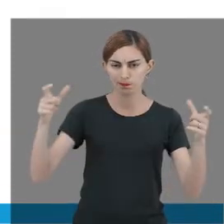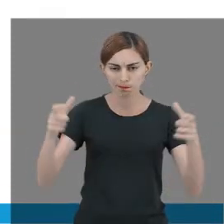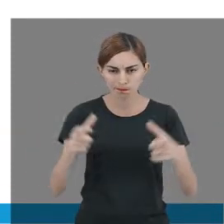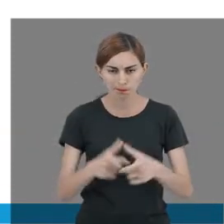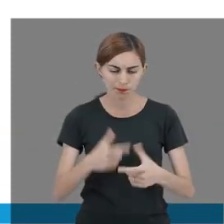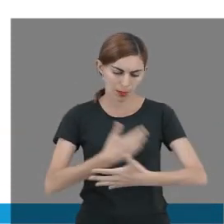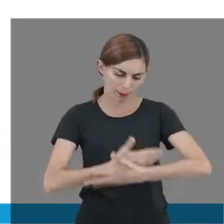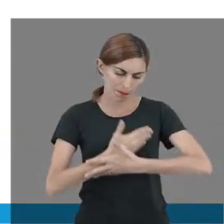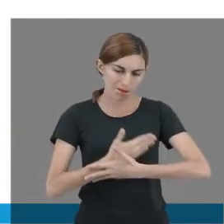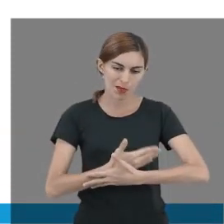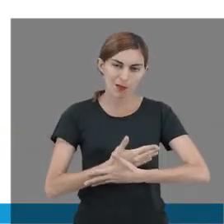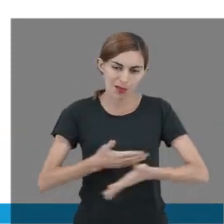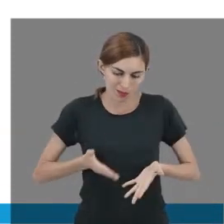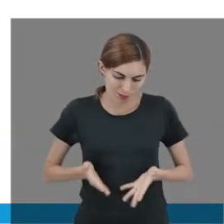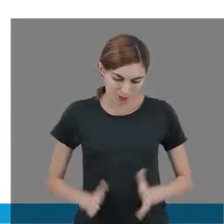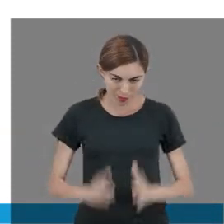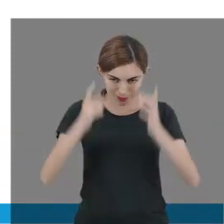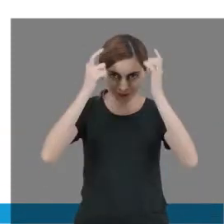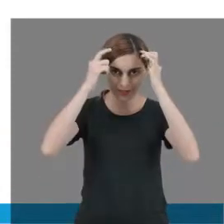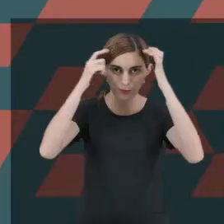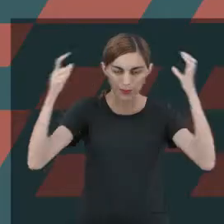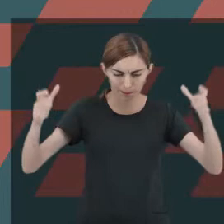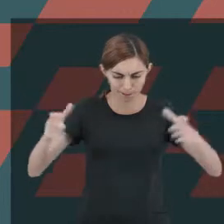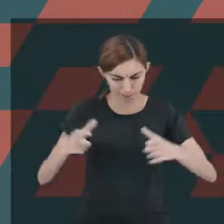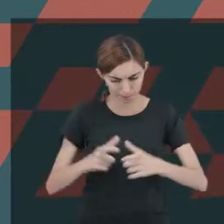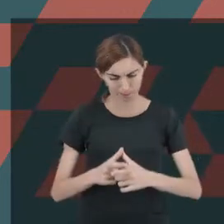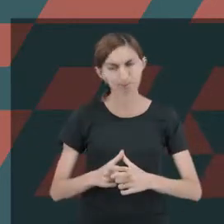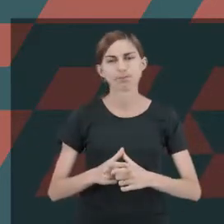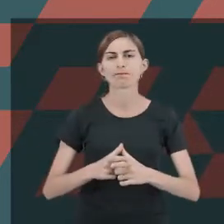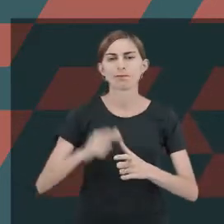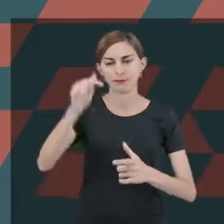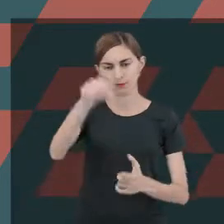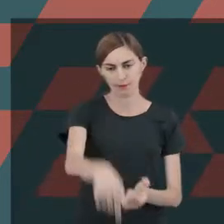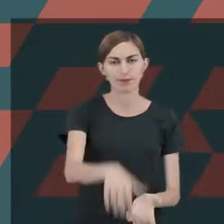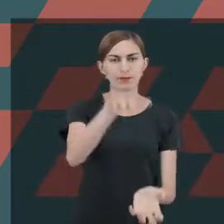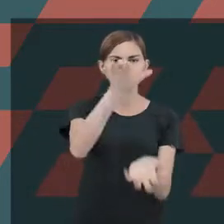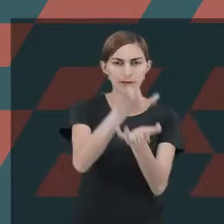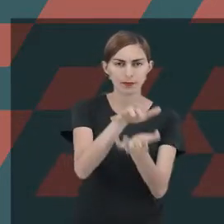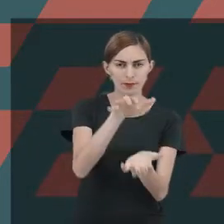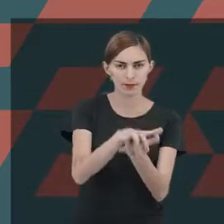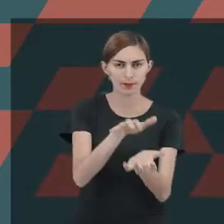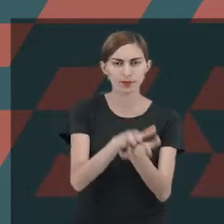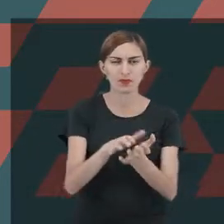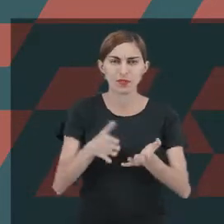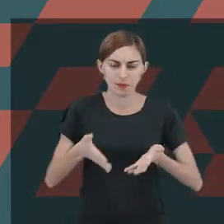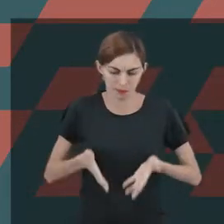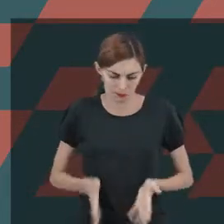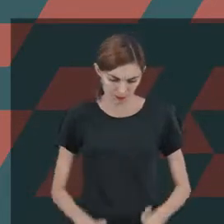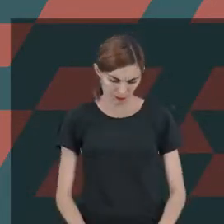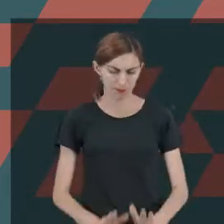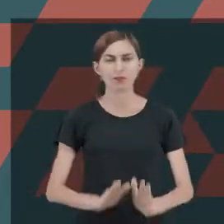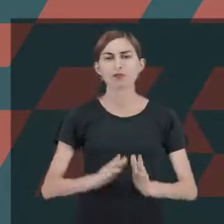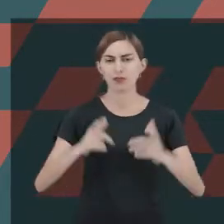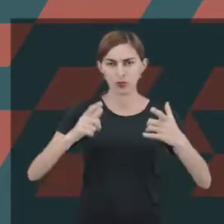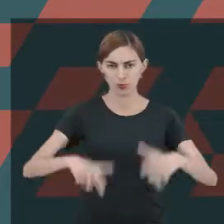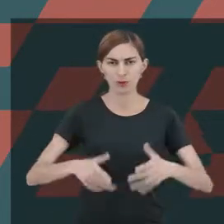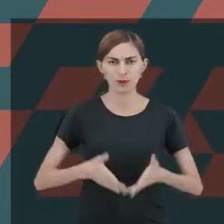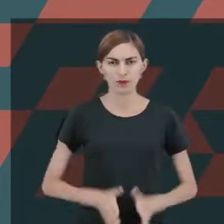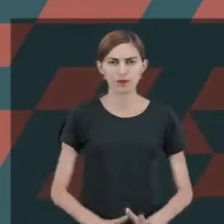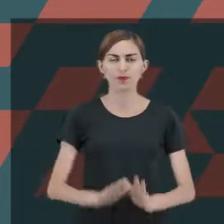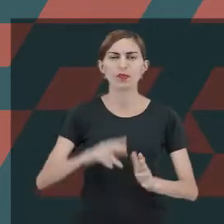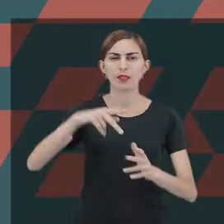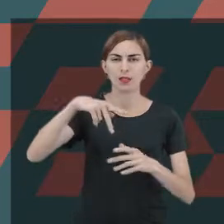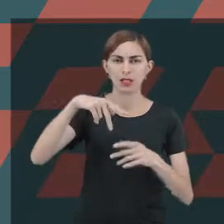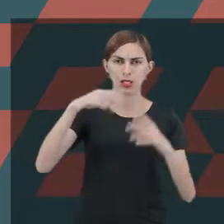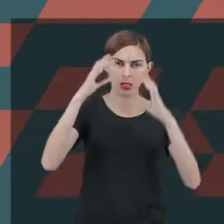entre os recém-nascidos nascidos em agosto. Então, aqui em Pernambuco, nas maternidades, notados principalmente pelos